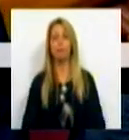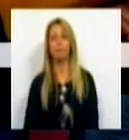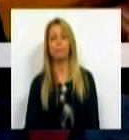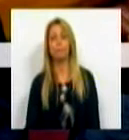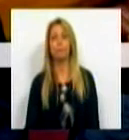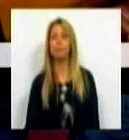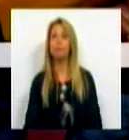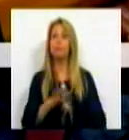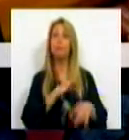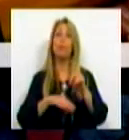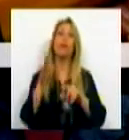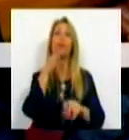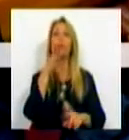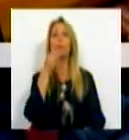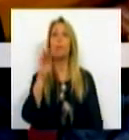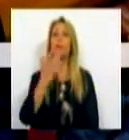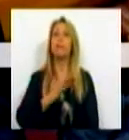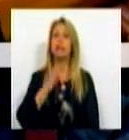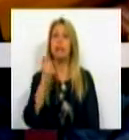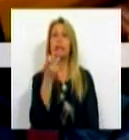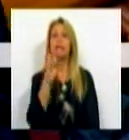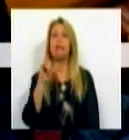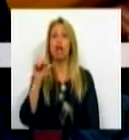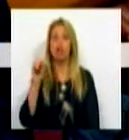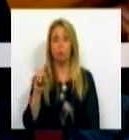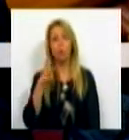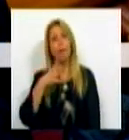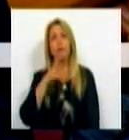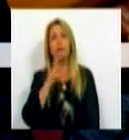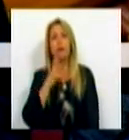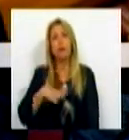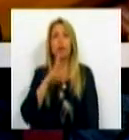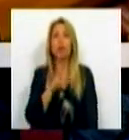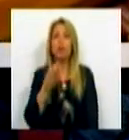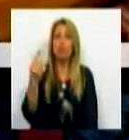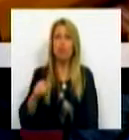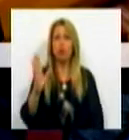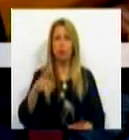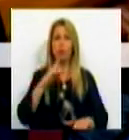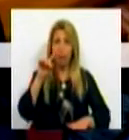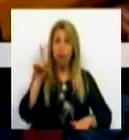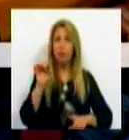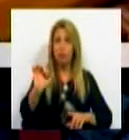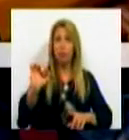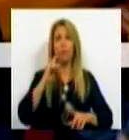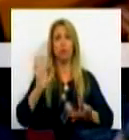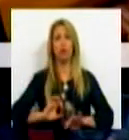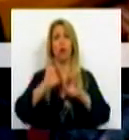Ao deputado do PSD, Sérgio Azevedo, queria apenas responder que já esclareci essa questão,